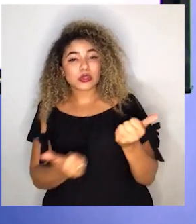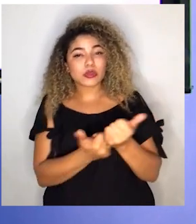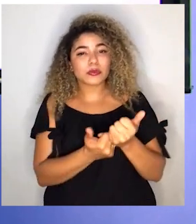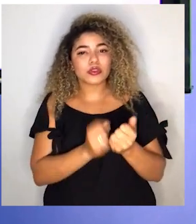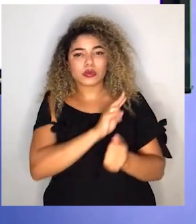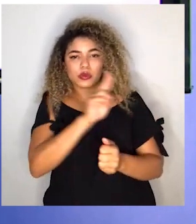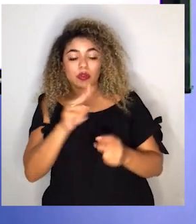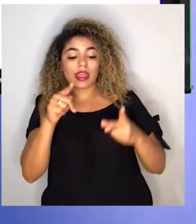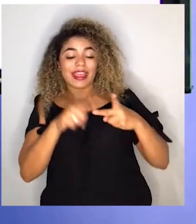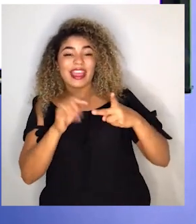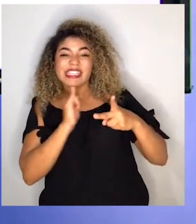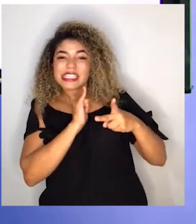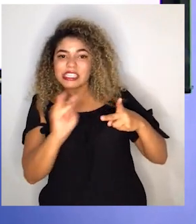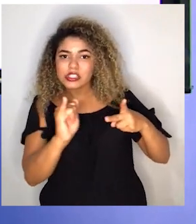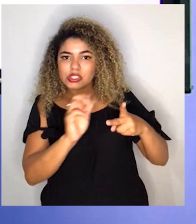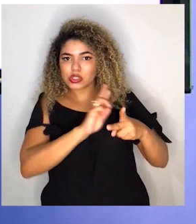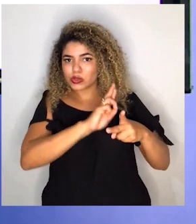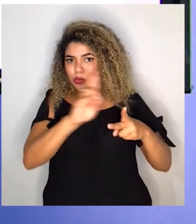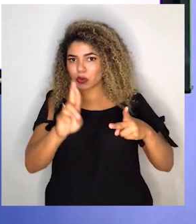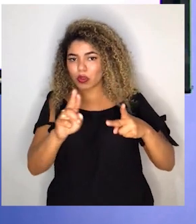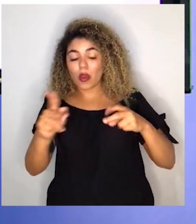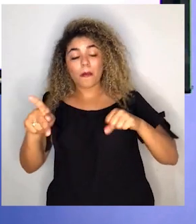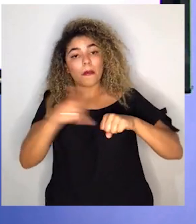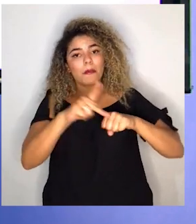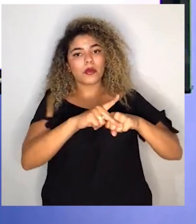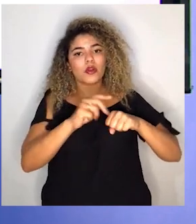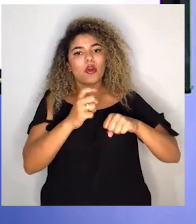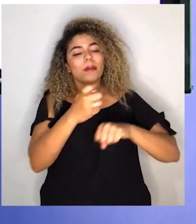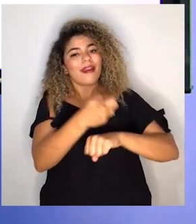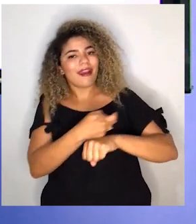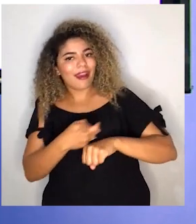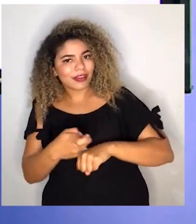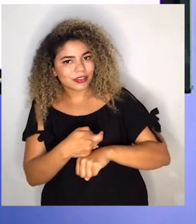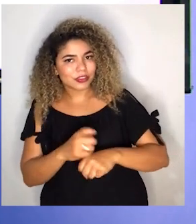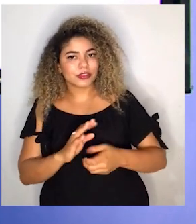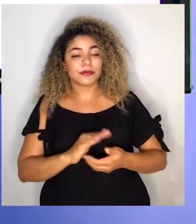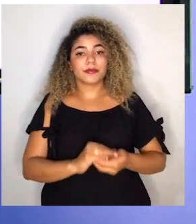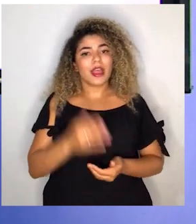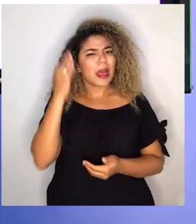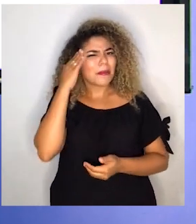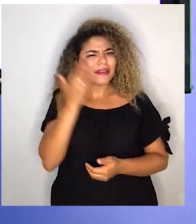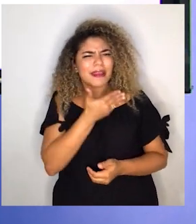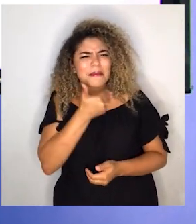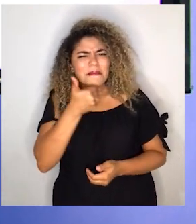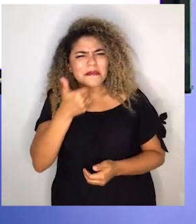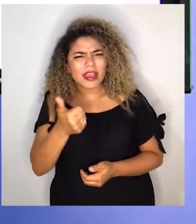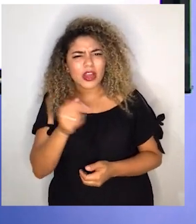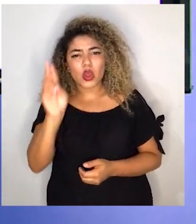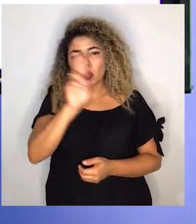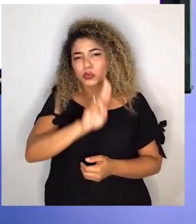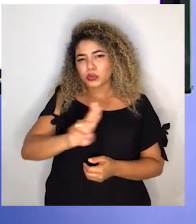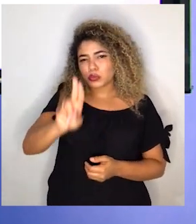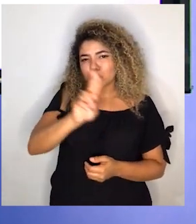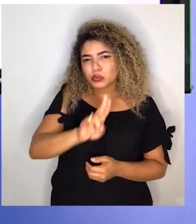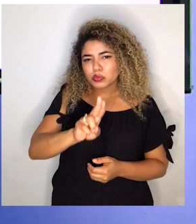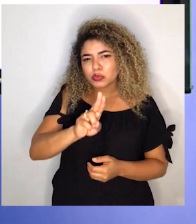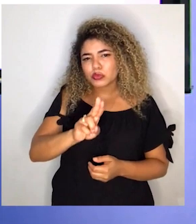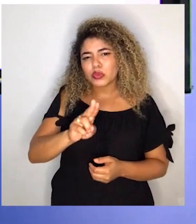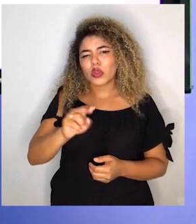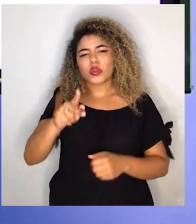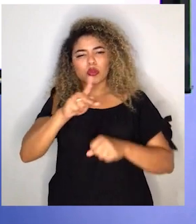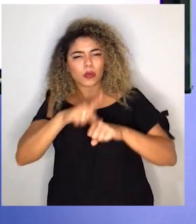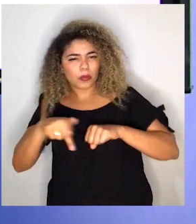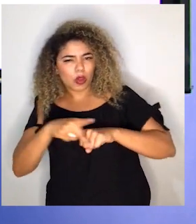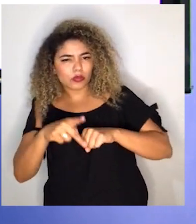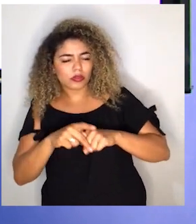e o que determina o nome é o pronome adjetivo. Para entender melhor o uso dos pronomes nas